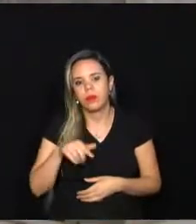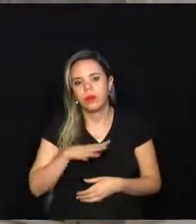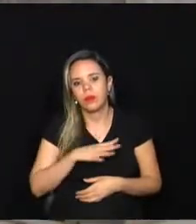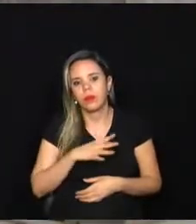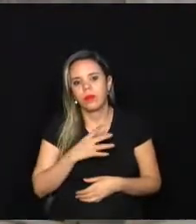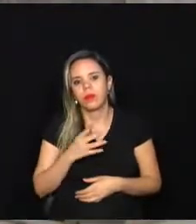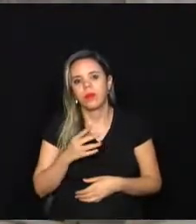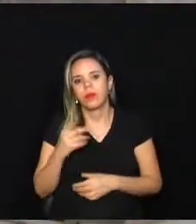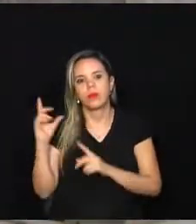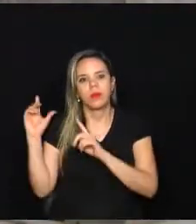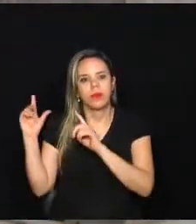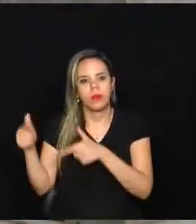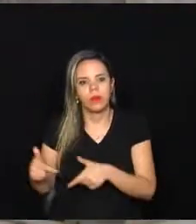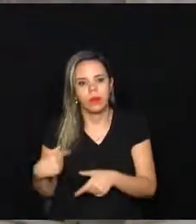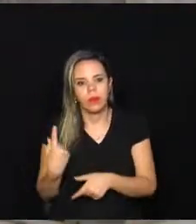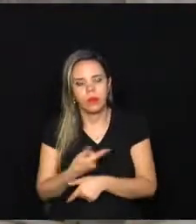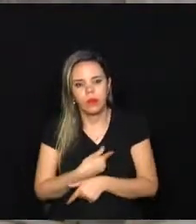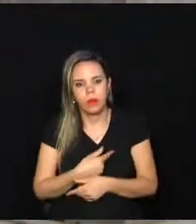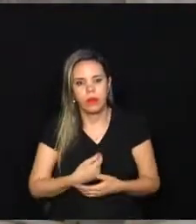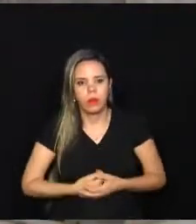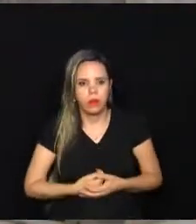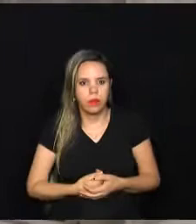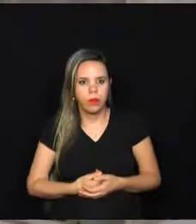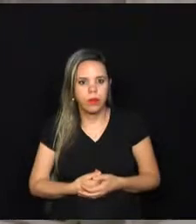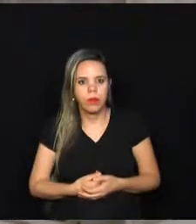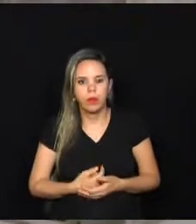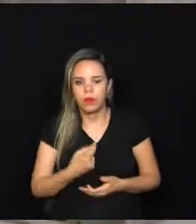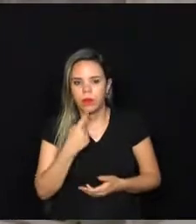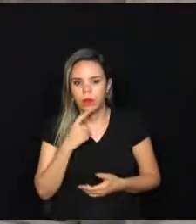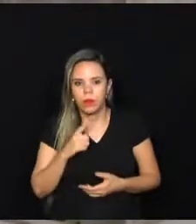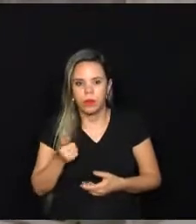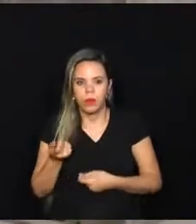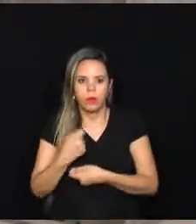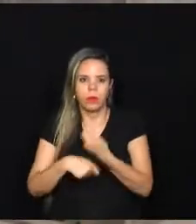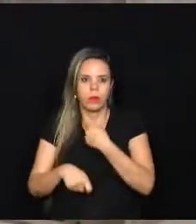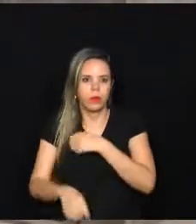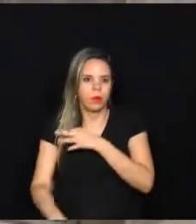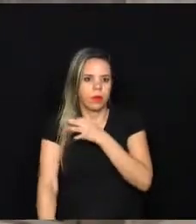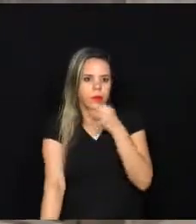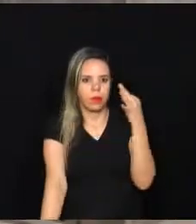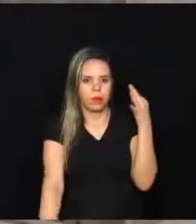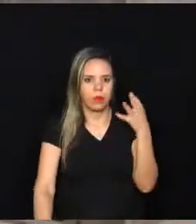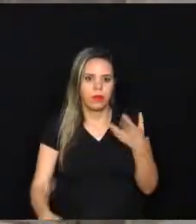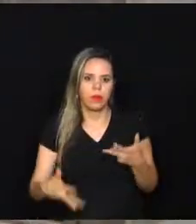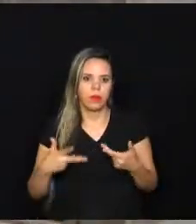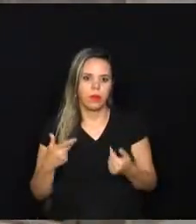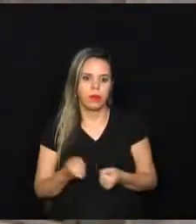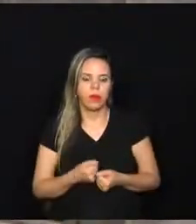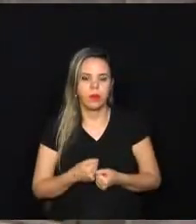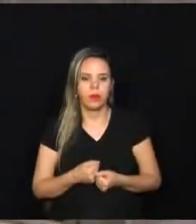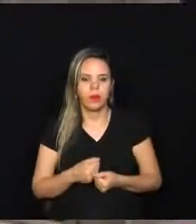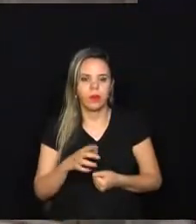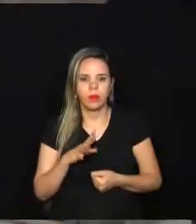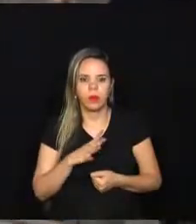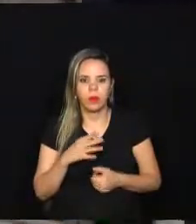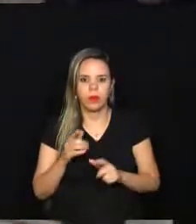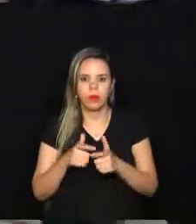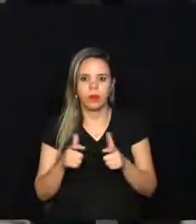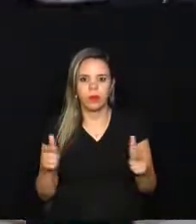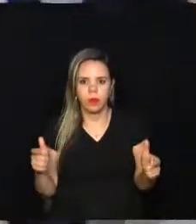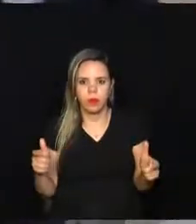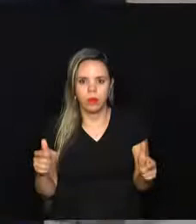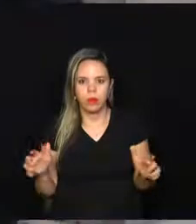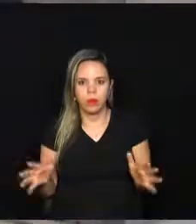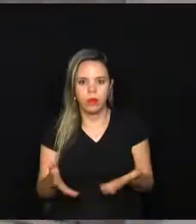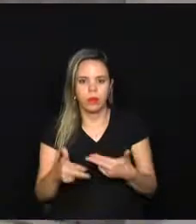de vanguarda, nós somos uma cidade de vanguarda, Campinas tem uma administração maravilhosa, somos uma cidade que vem crescendo,